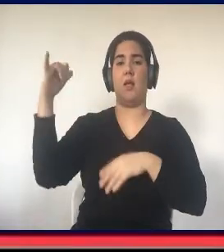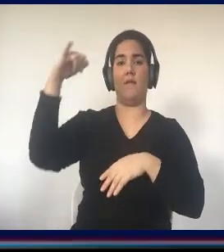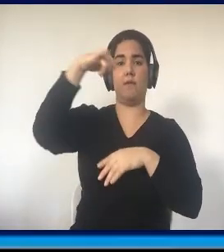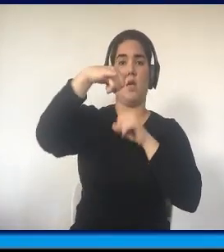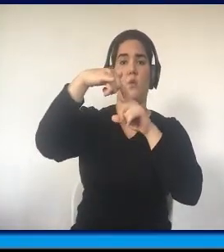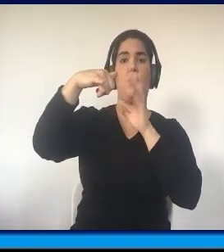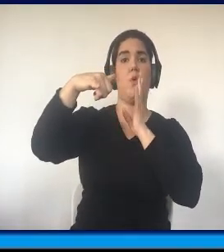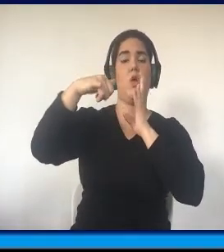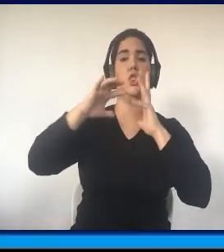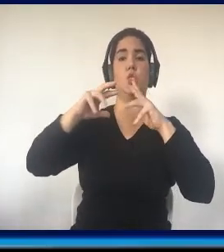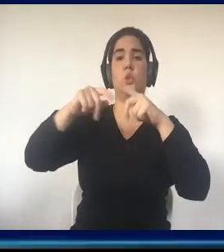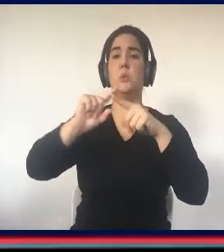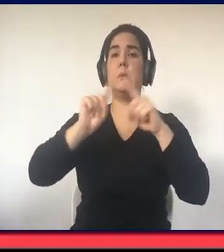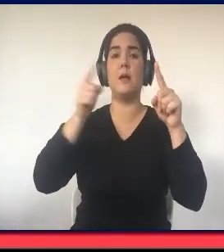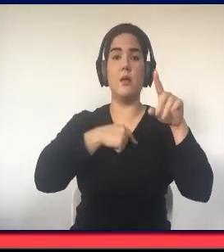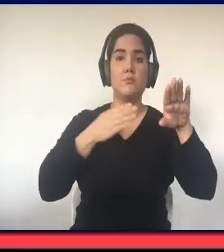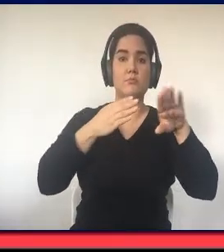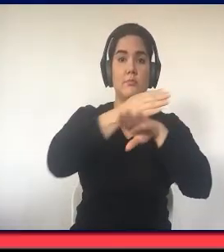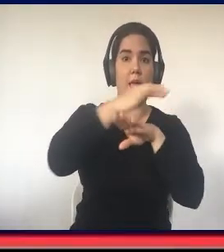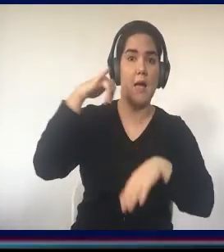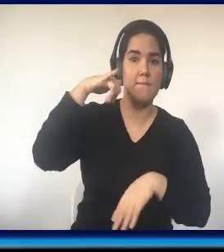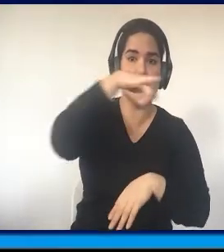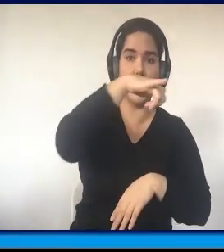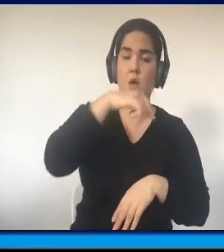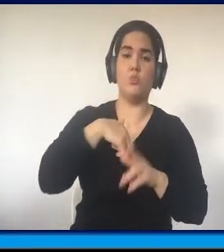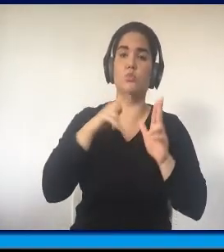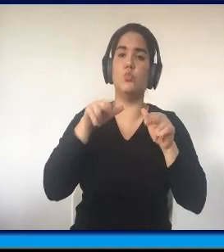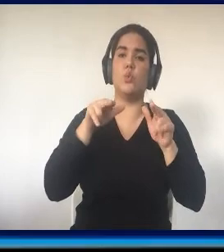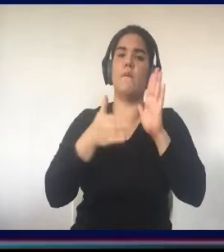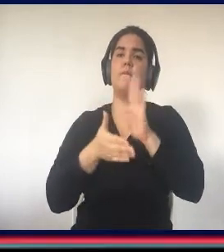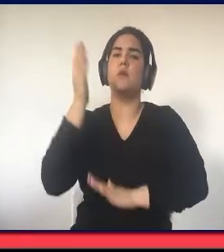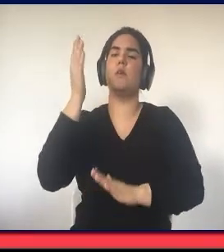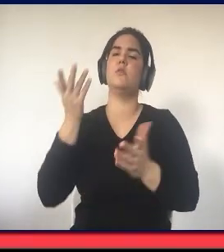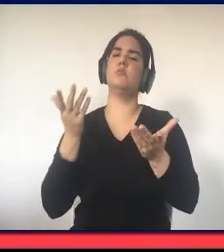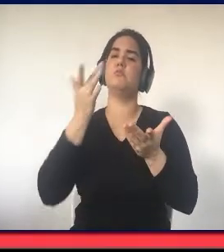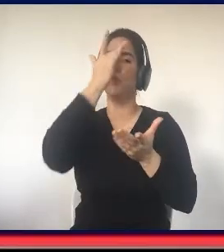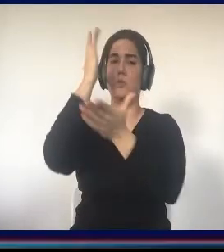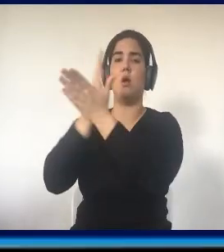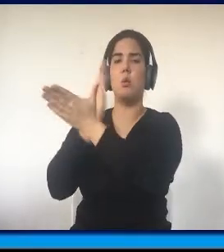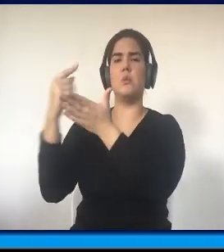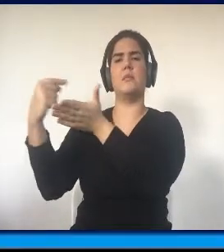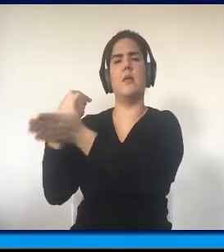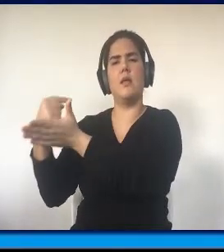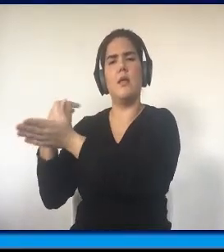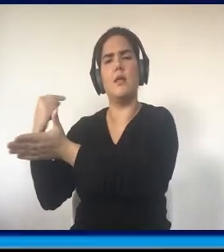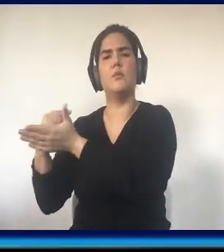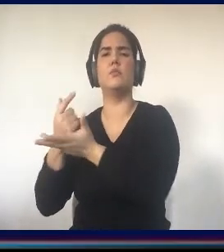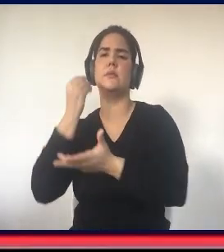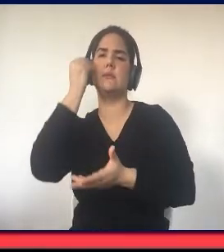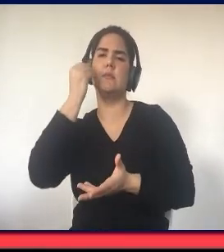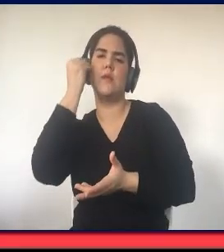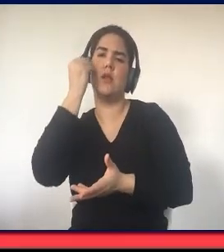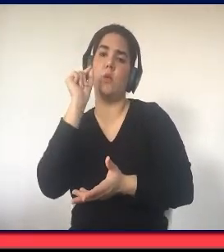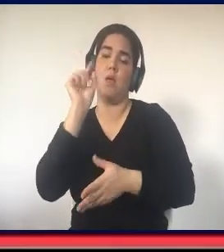está acontecendo, eu vejo às vezes, por conta de algumas perguntas que eu recebo, é que às vezes os recreadores eles estão